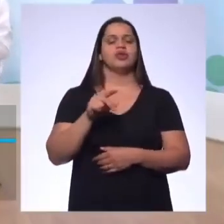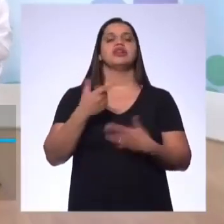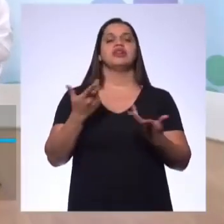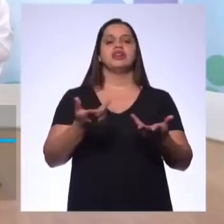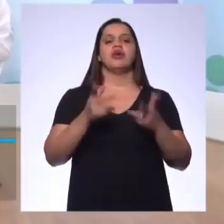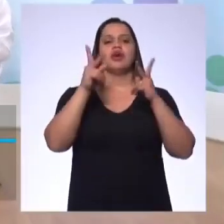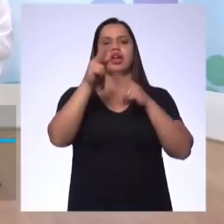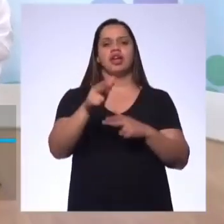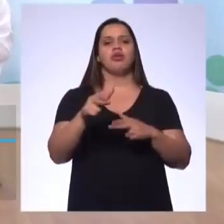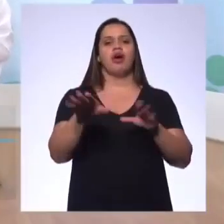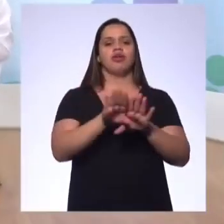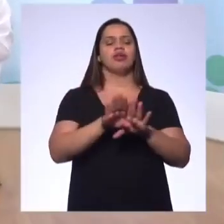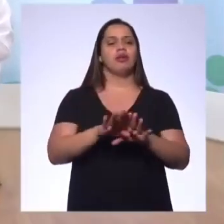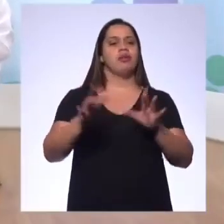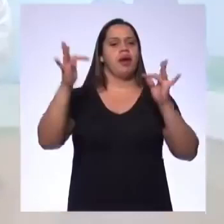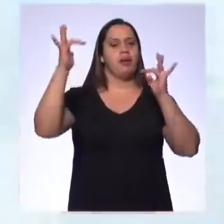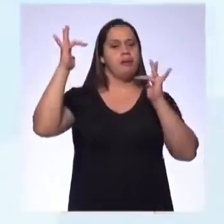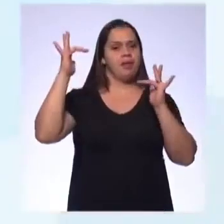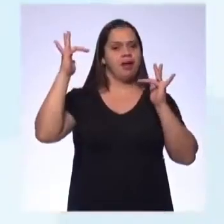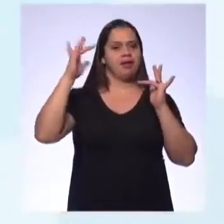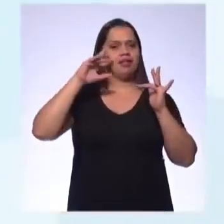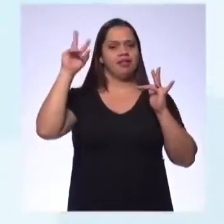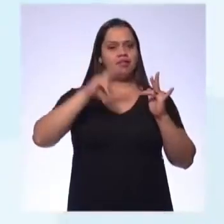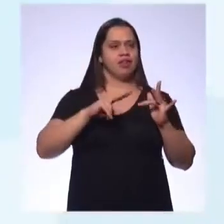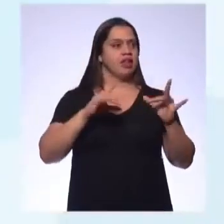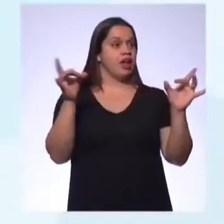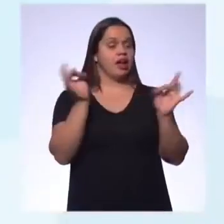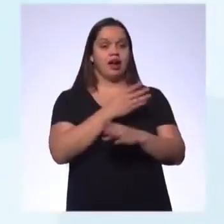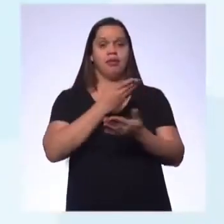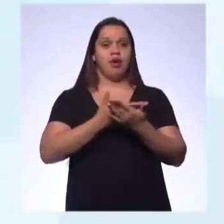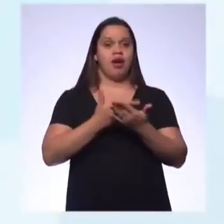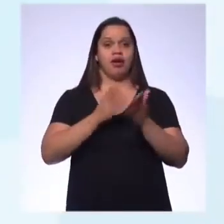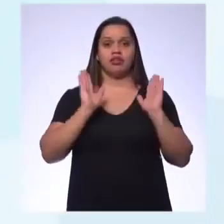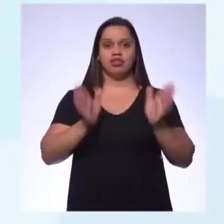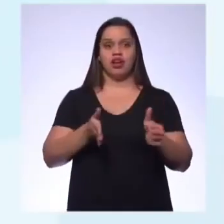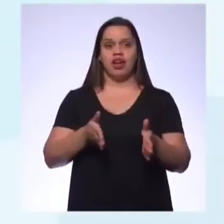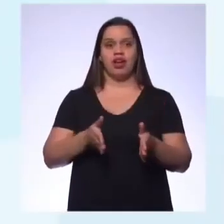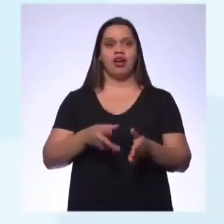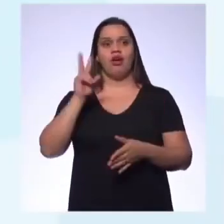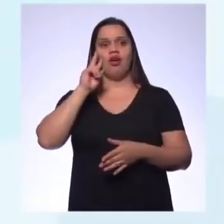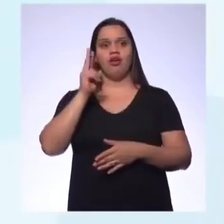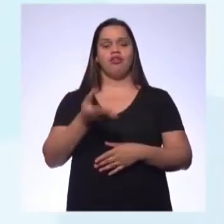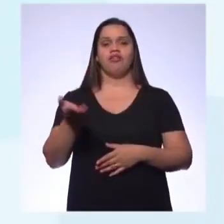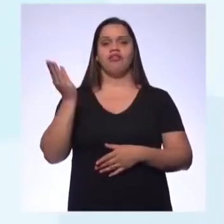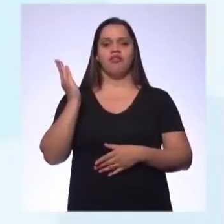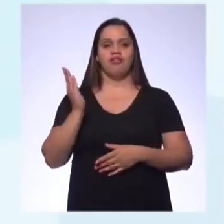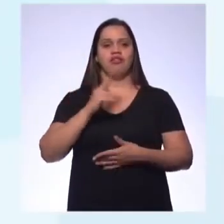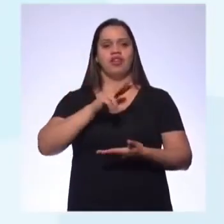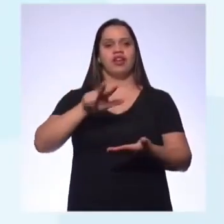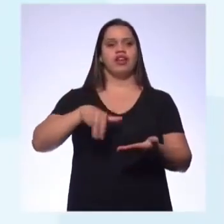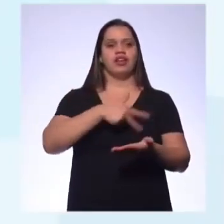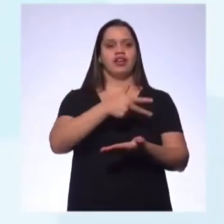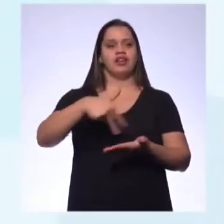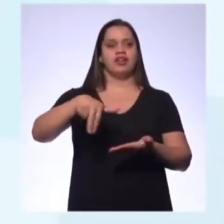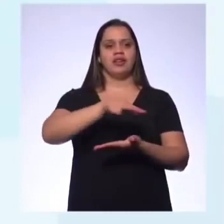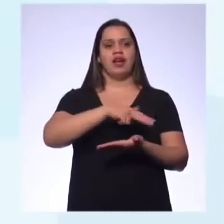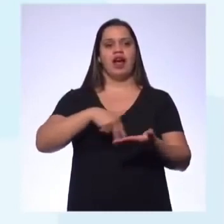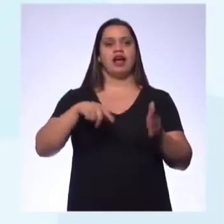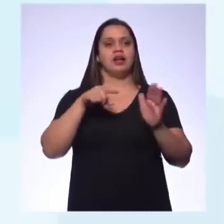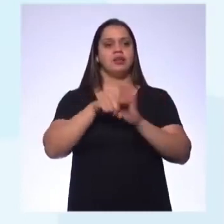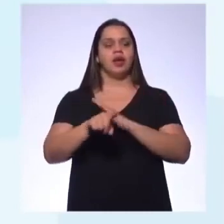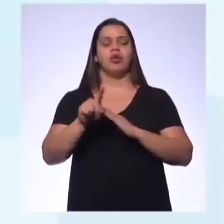essa bailarina aí que fica aí girando. Já acabou a aula? Tá terminando aí, gente, ó. Ó. Para que lado